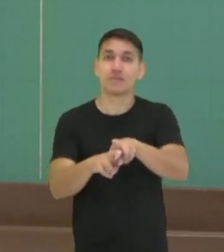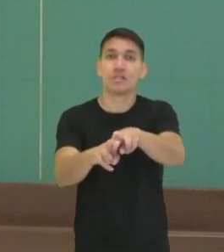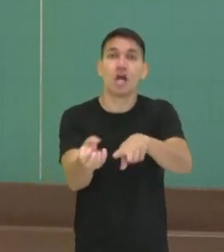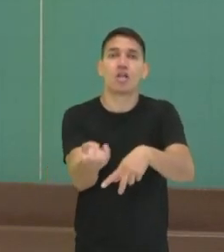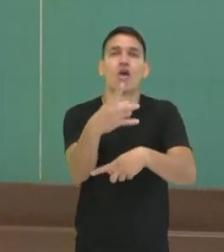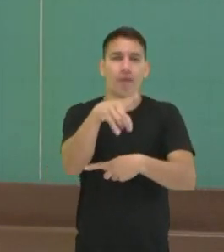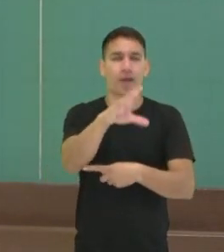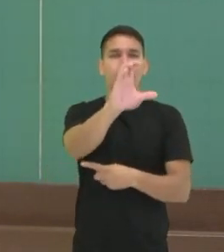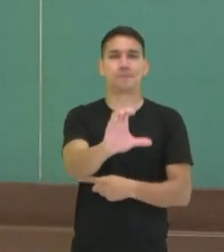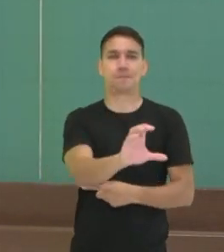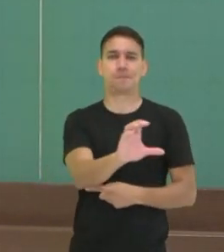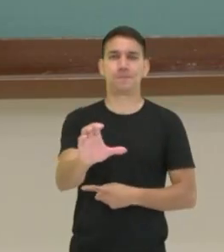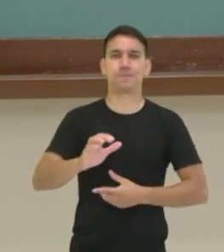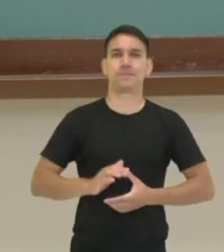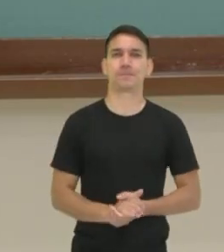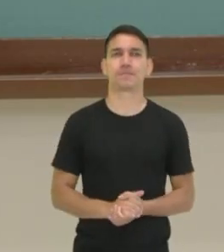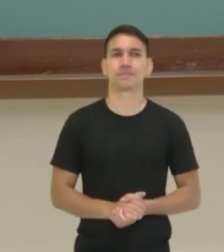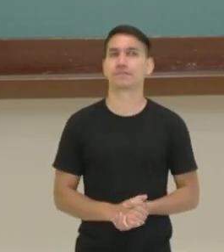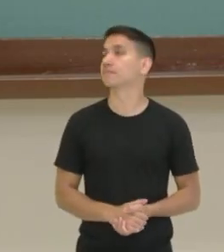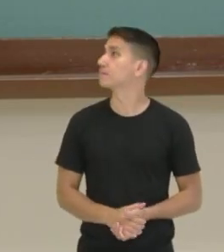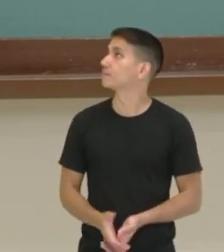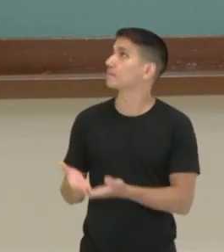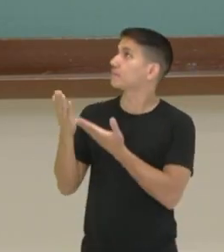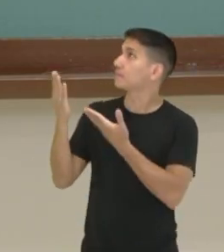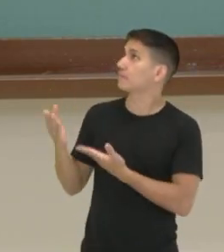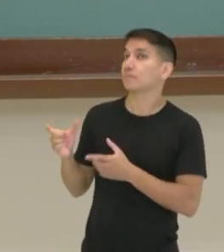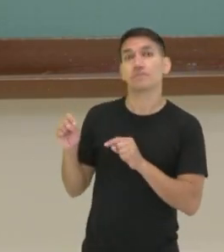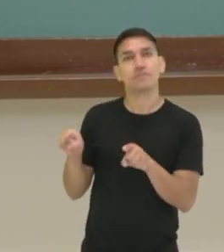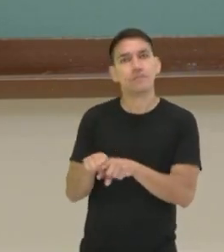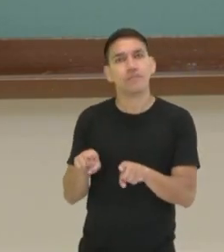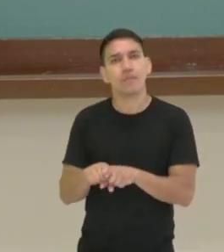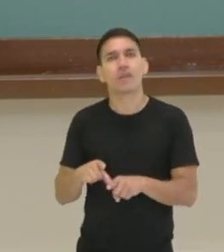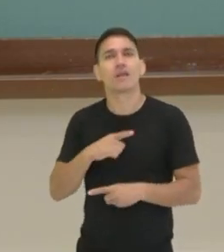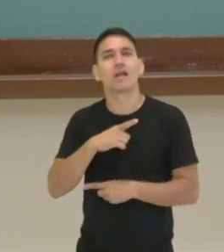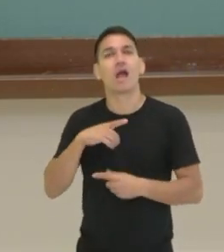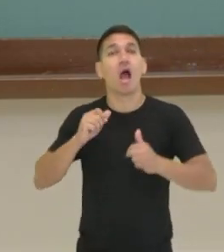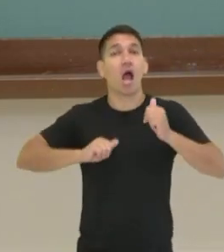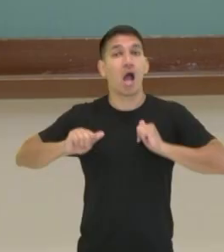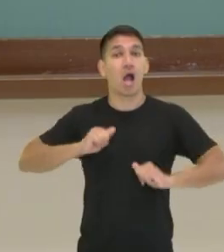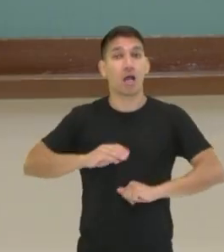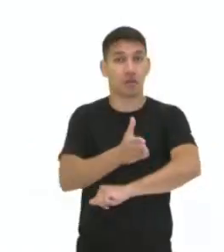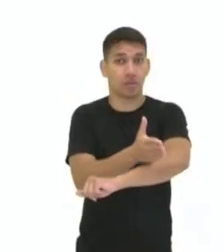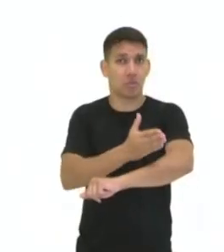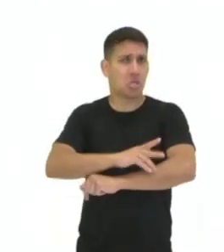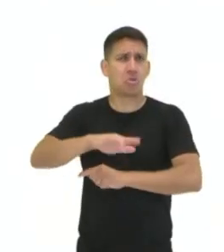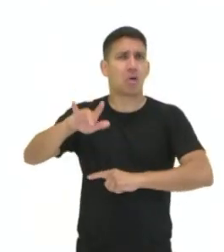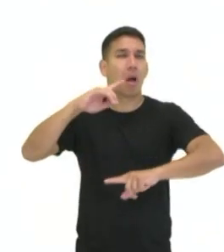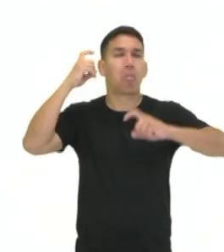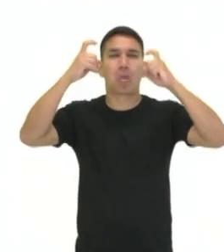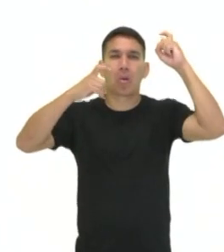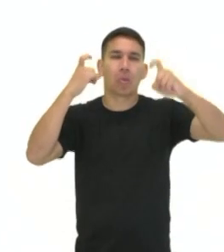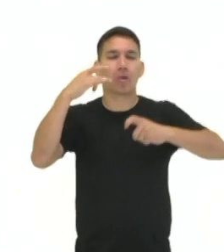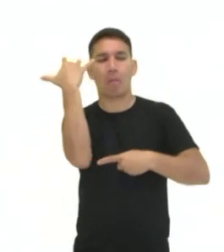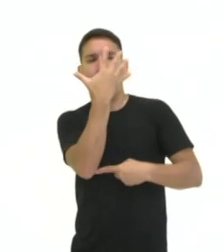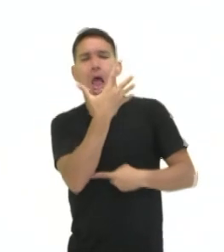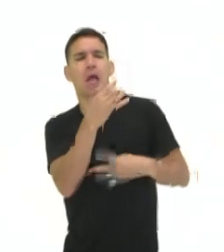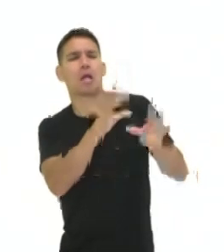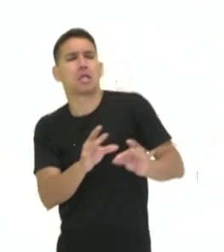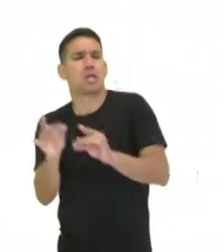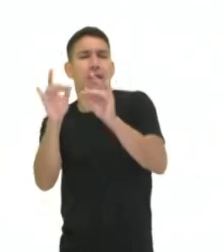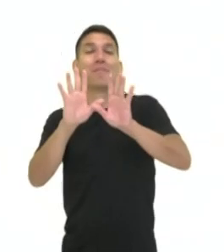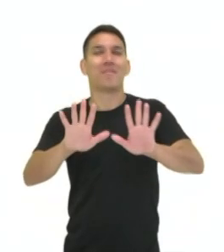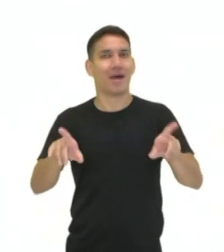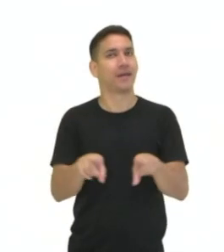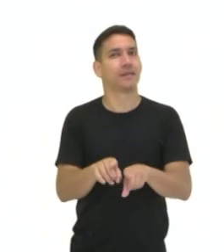ok? E nós temos então também o artista medieval, ele não estava preocupado com a beleza e proporção, como eu já falei, e sim com passar